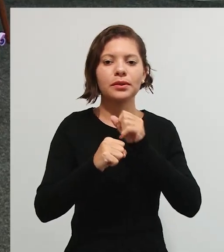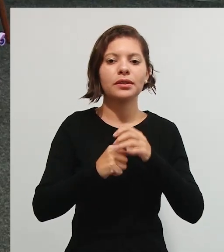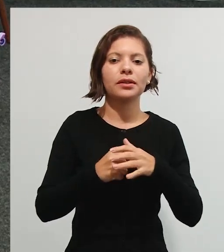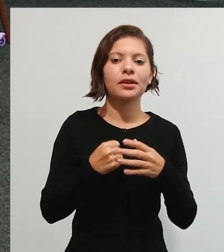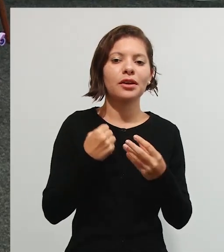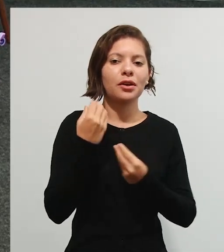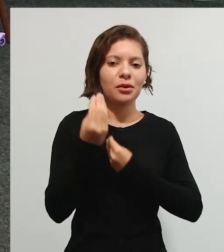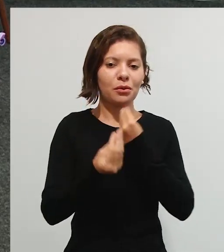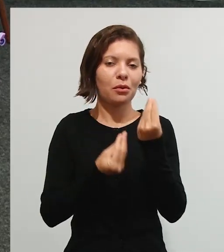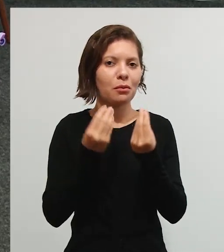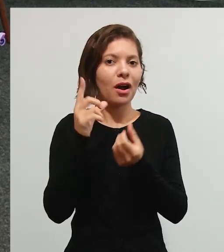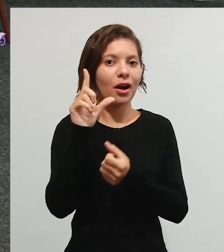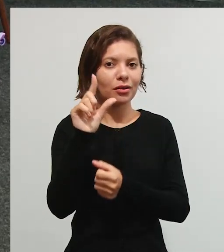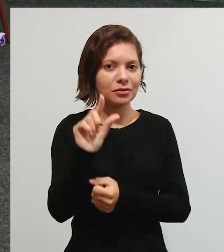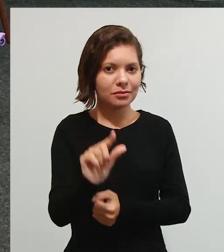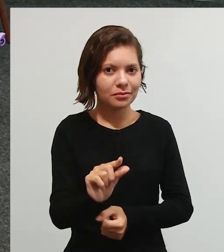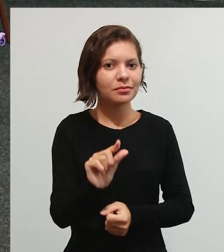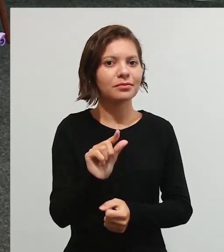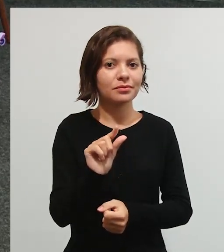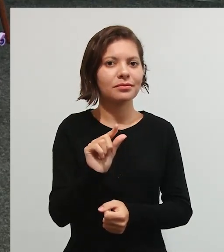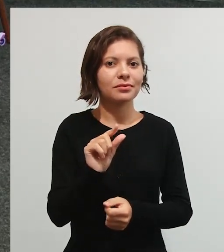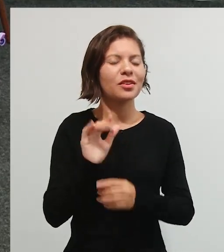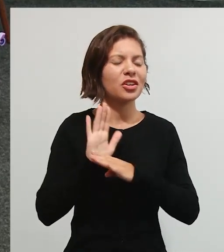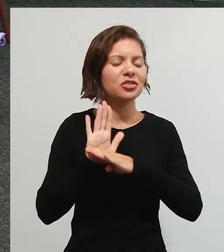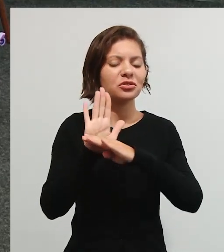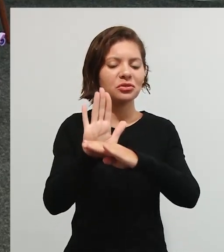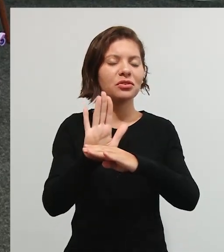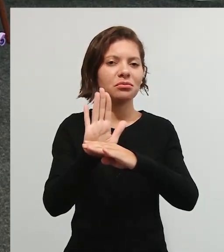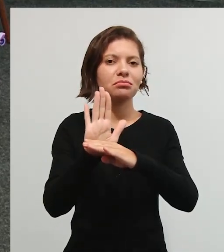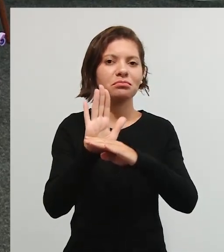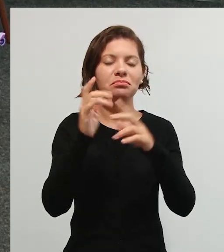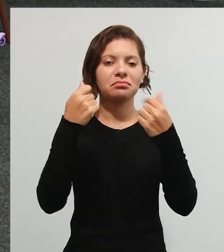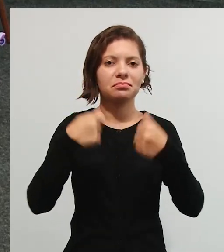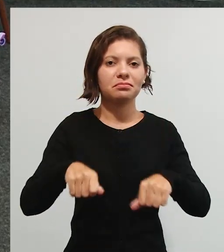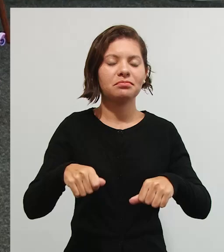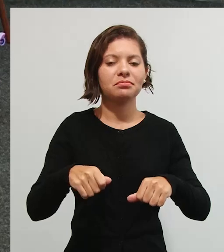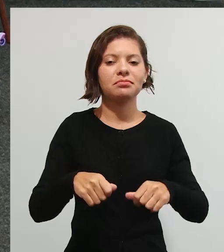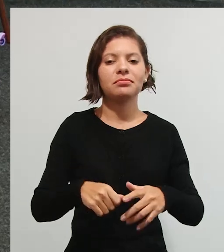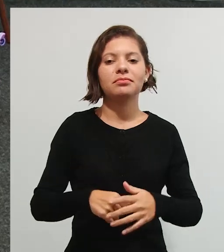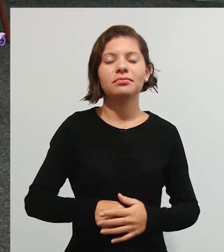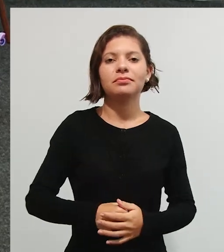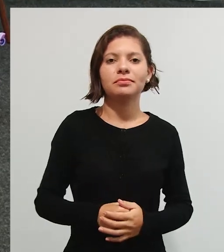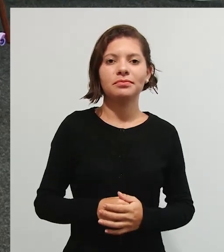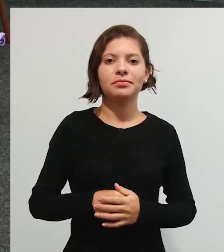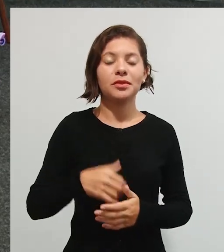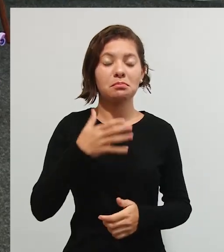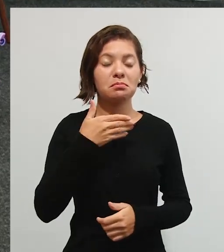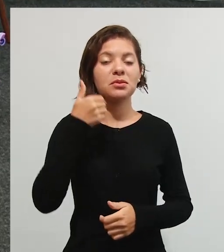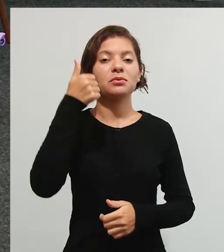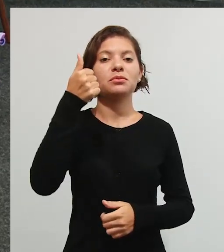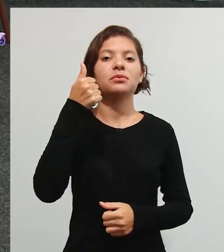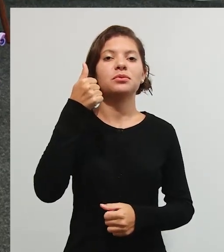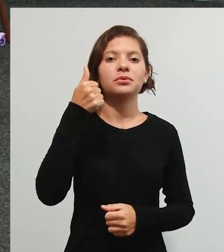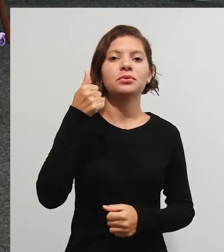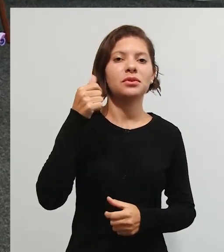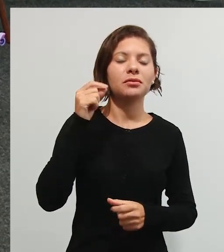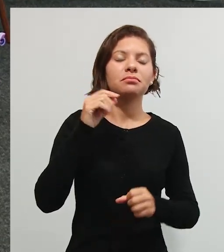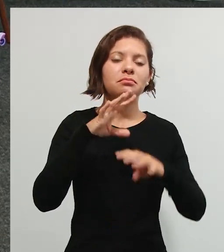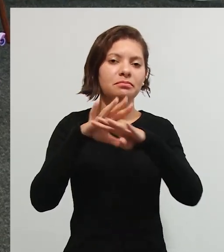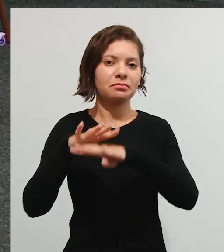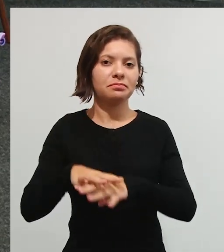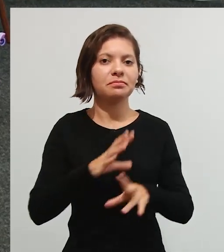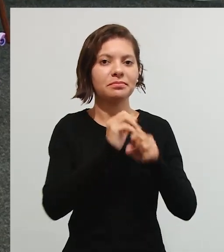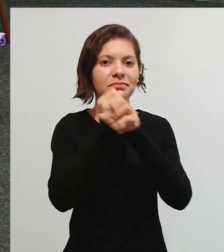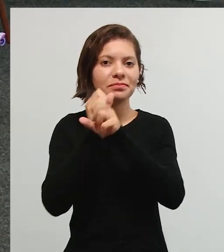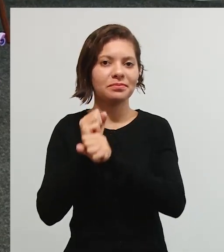competência serão minimizadas, ou seja, haverá uma potencialização do raciocínio com a utilização do material